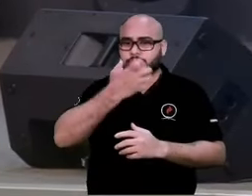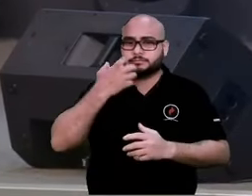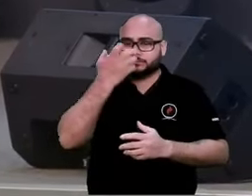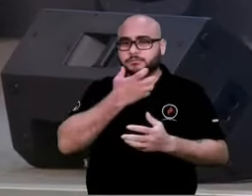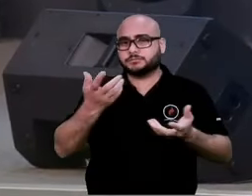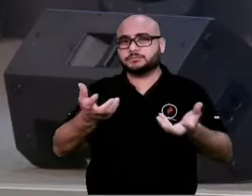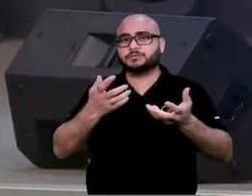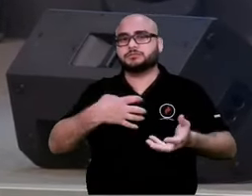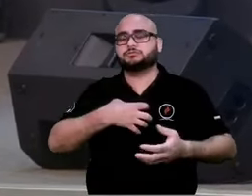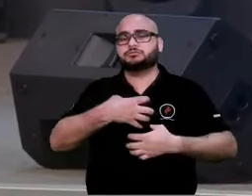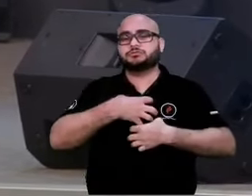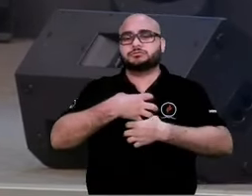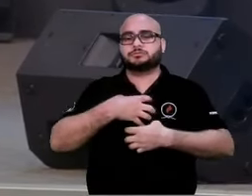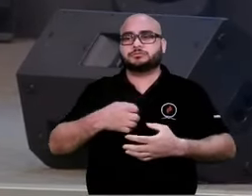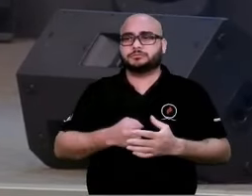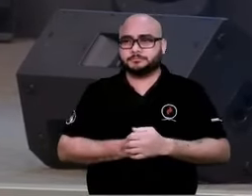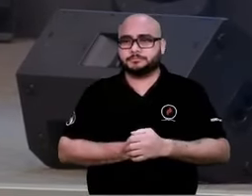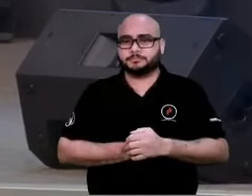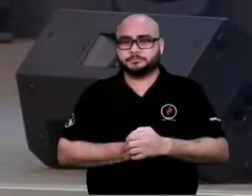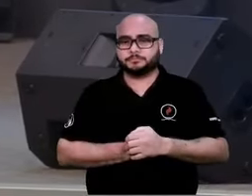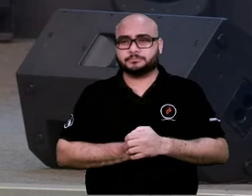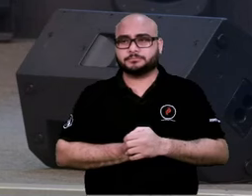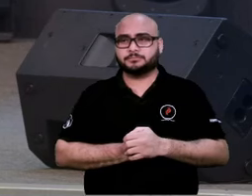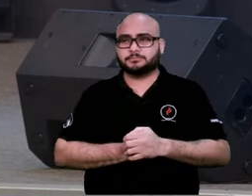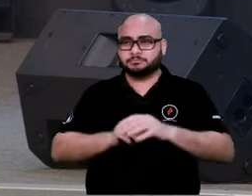mas a porta fechou,